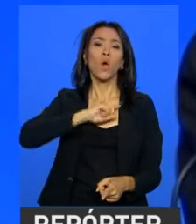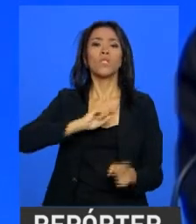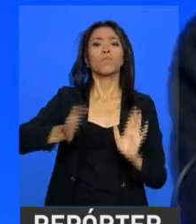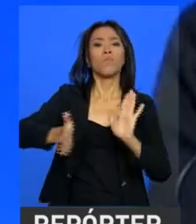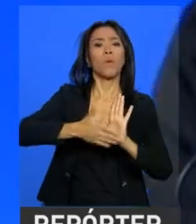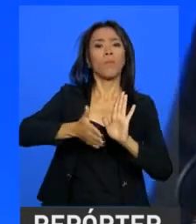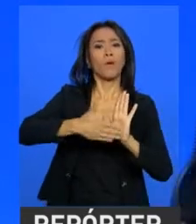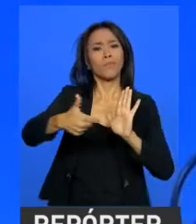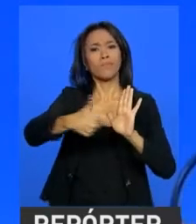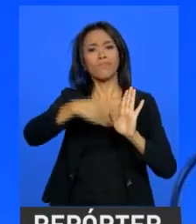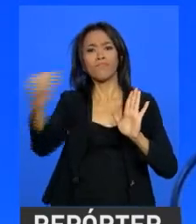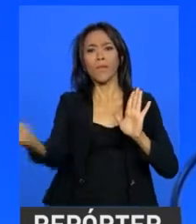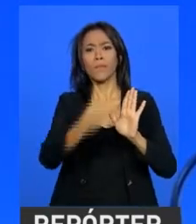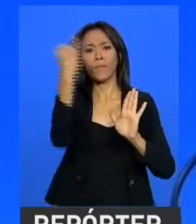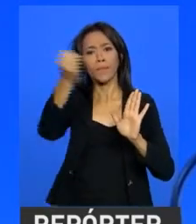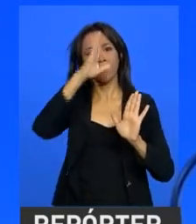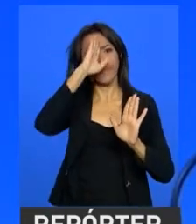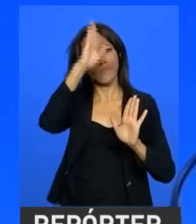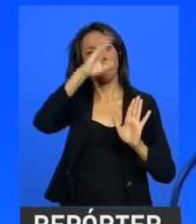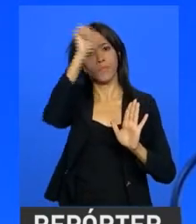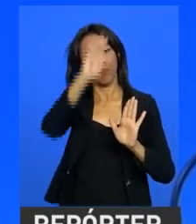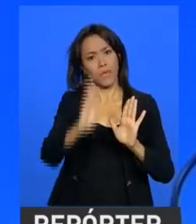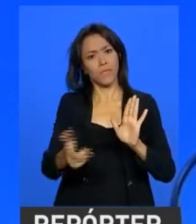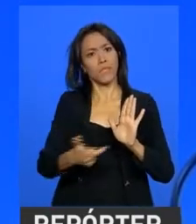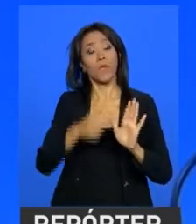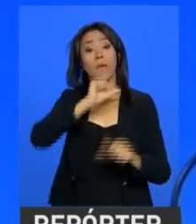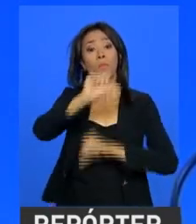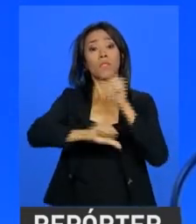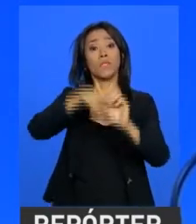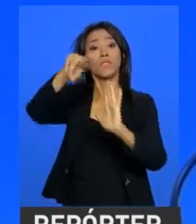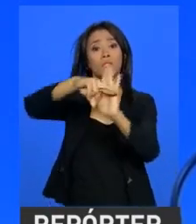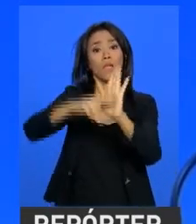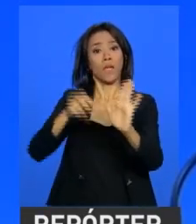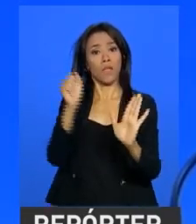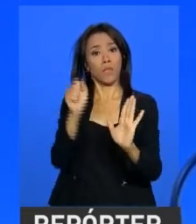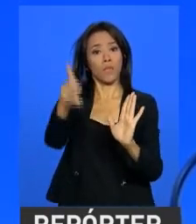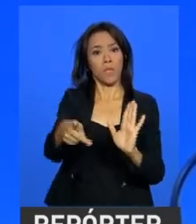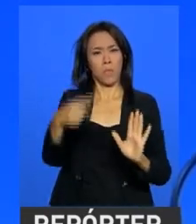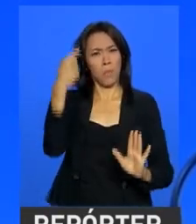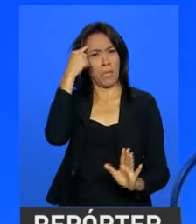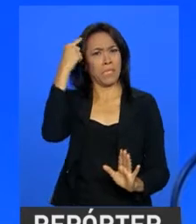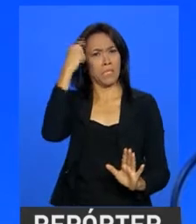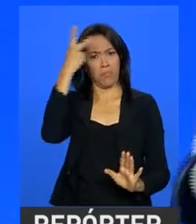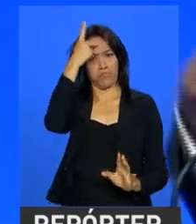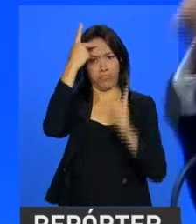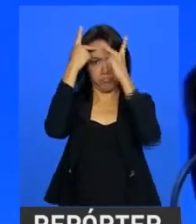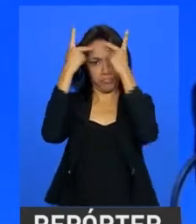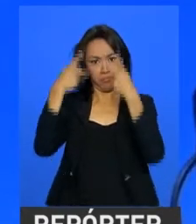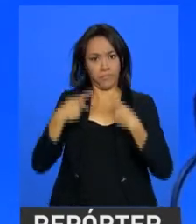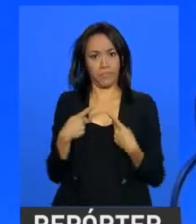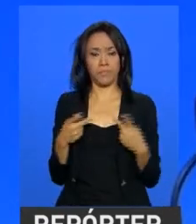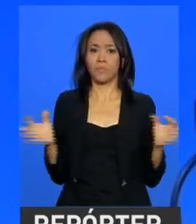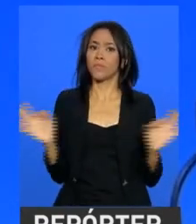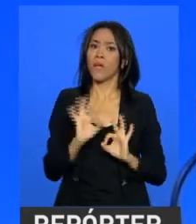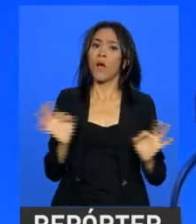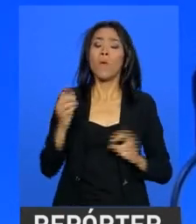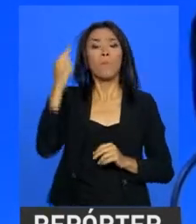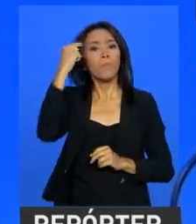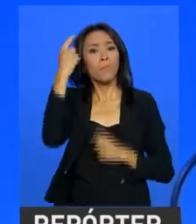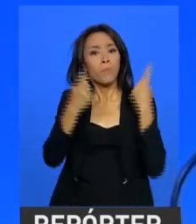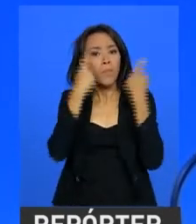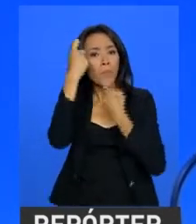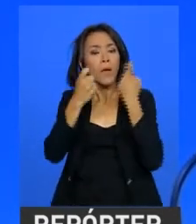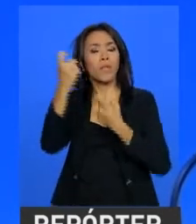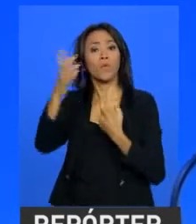país, que é uma reforma da Previdência Social. Nós não estamos pensando em nós, nós estamos pensando naqueles que virão.